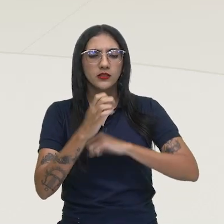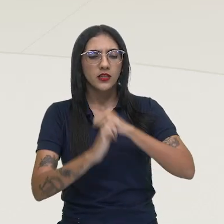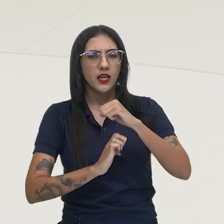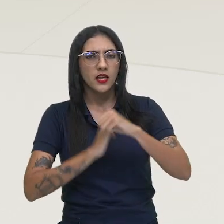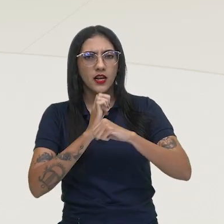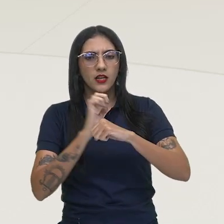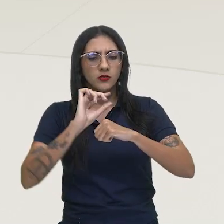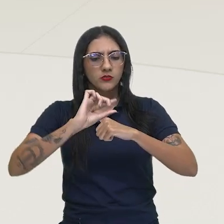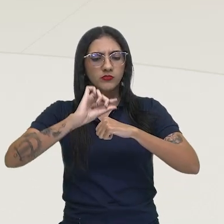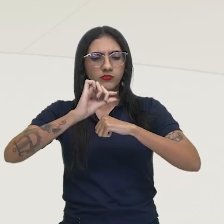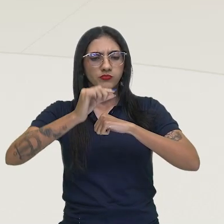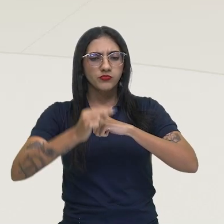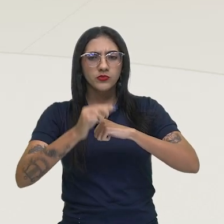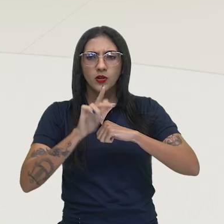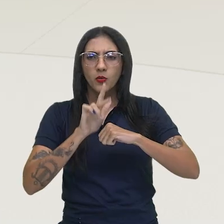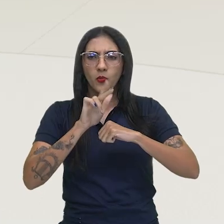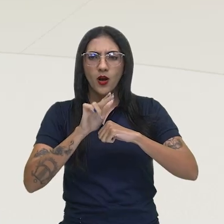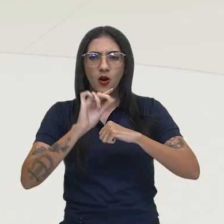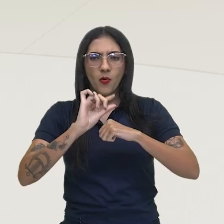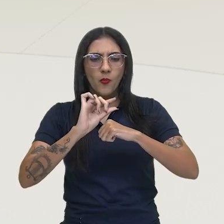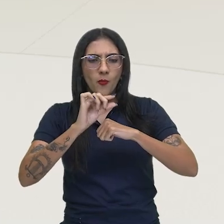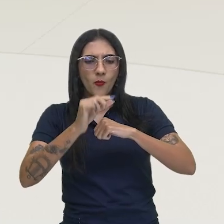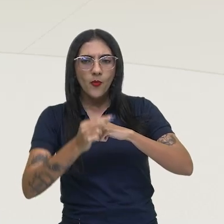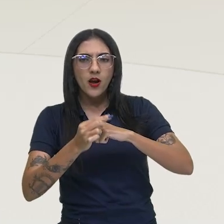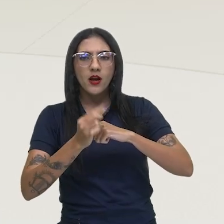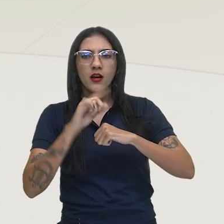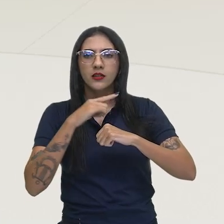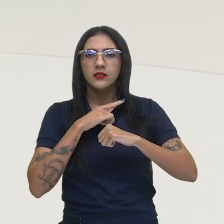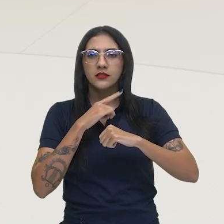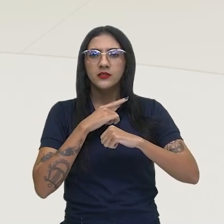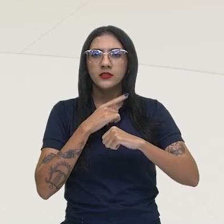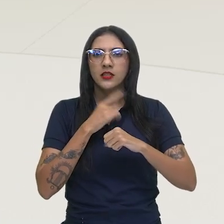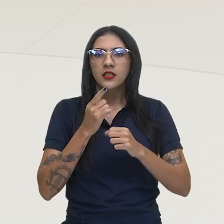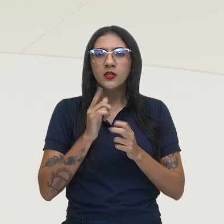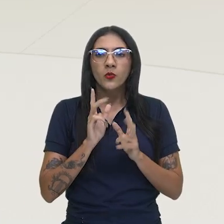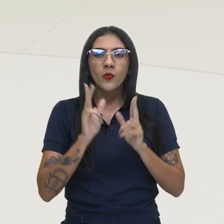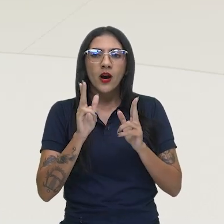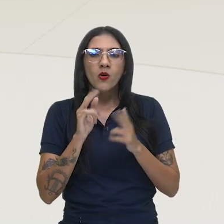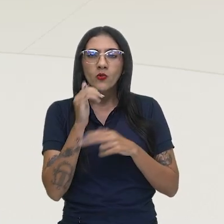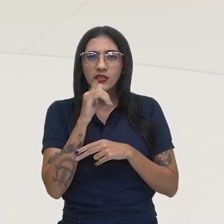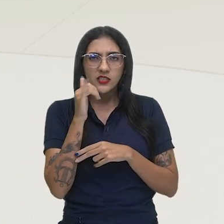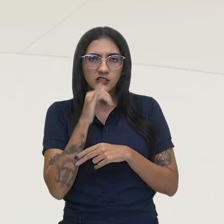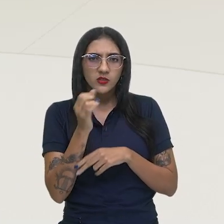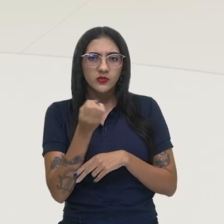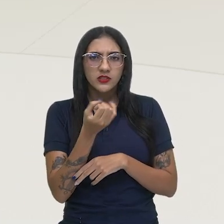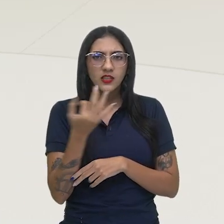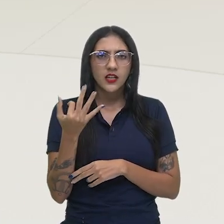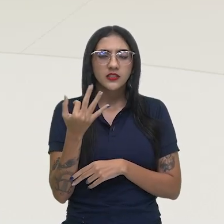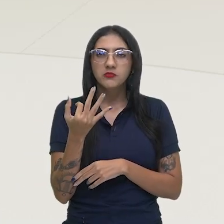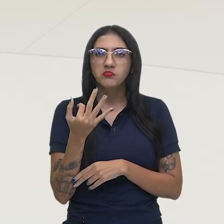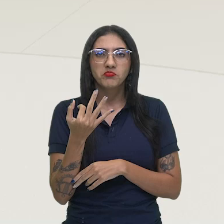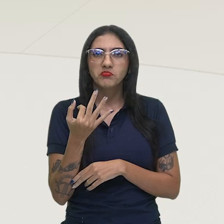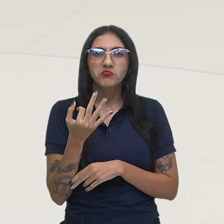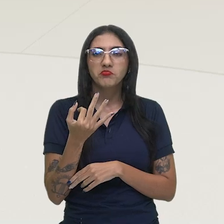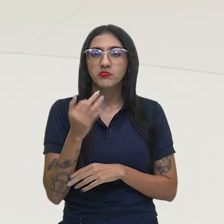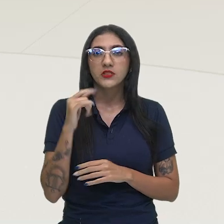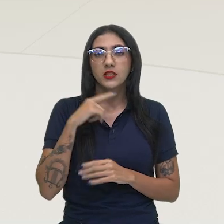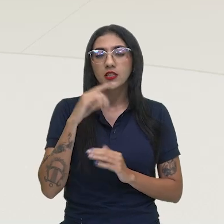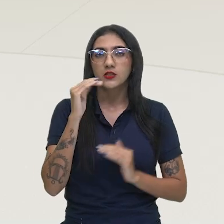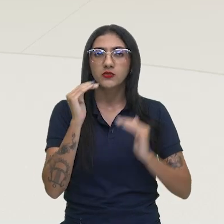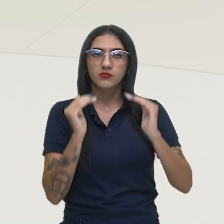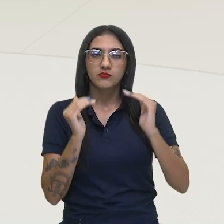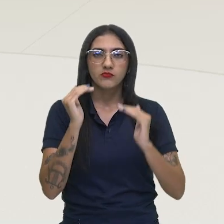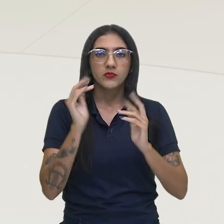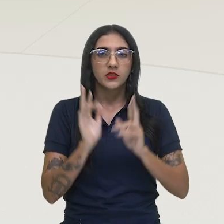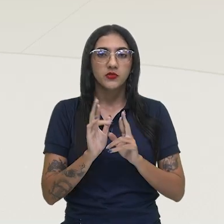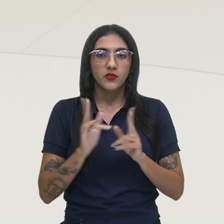na mesma camada que tem o mesmo nível de energia. Tem níveis de energias diferentes. Então,